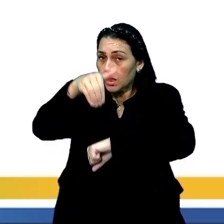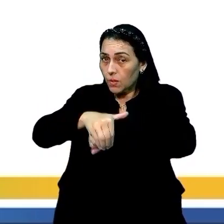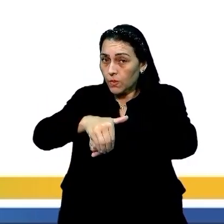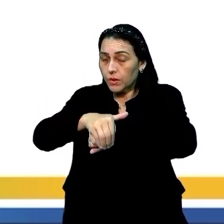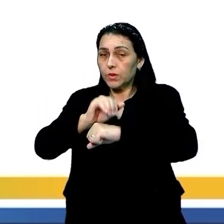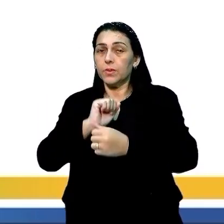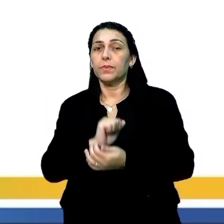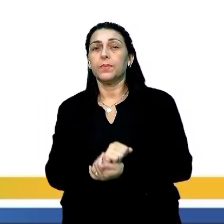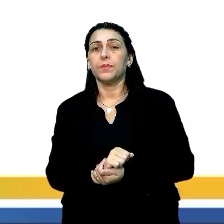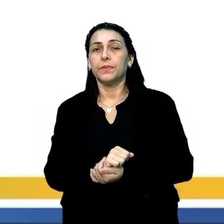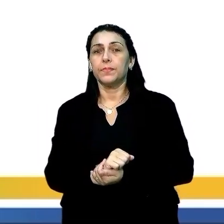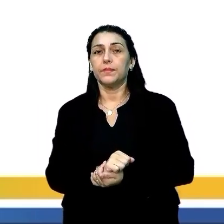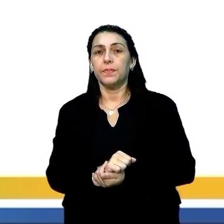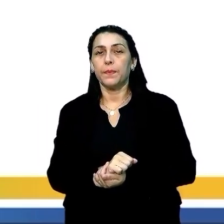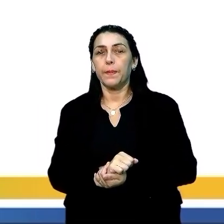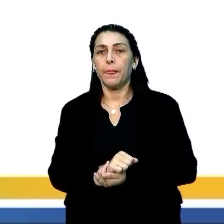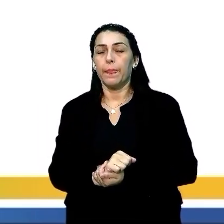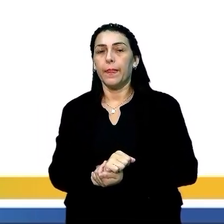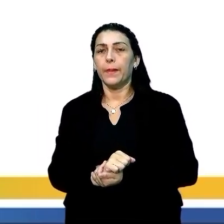noite.